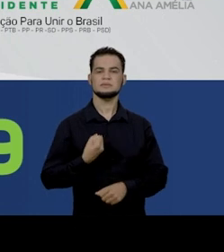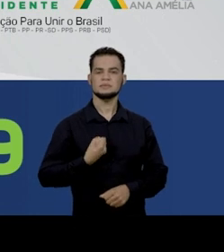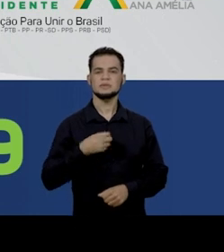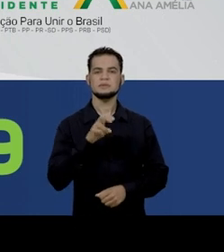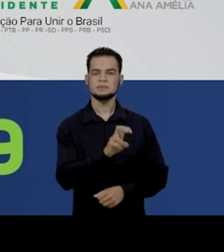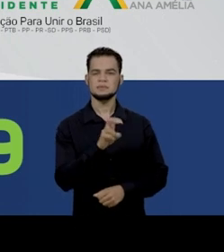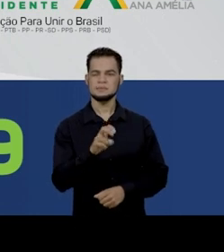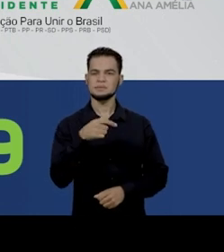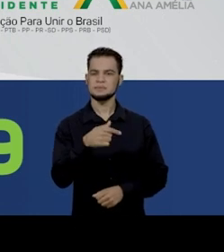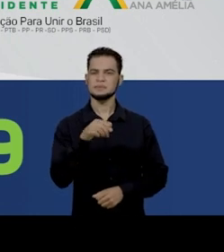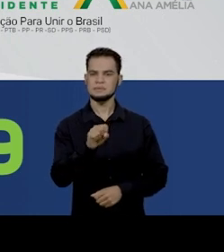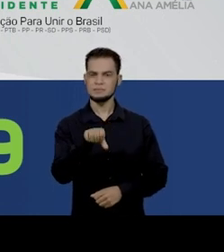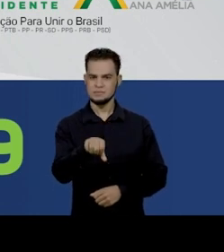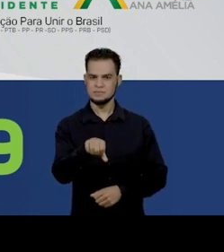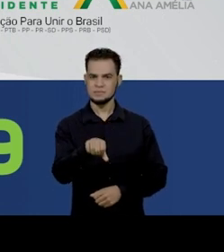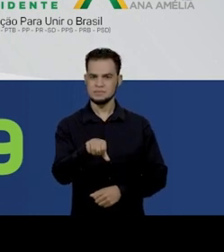Eduardo,